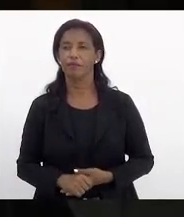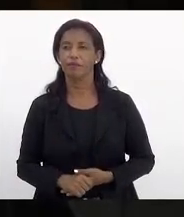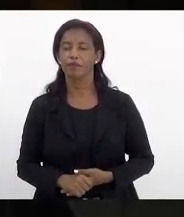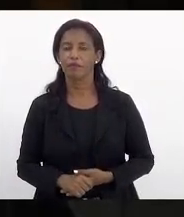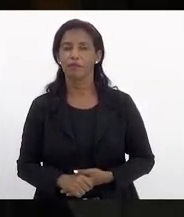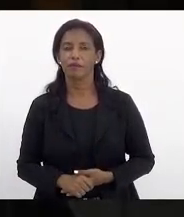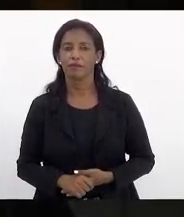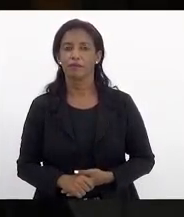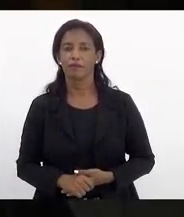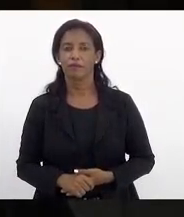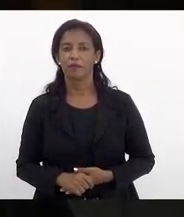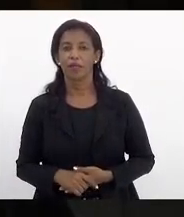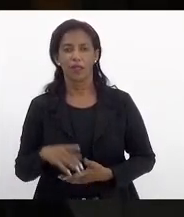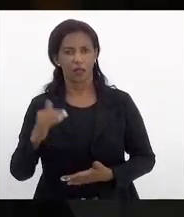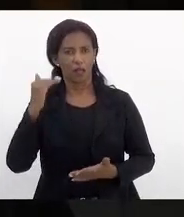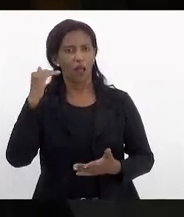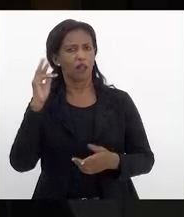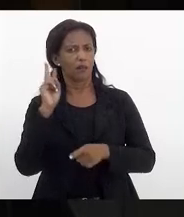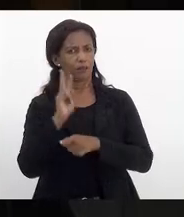isso